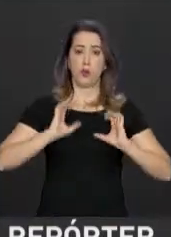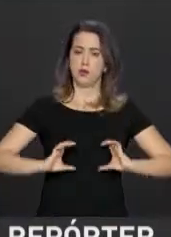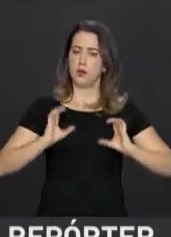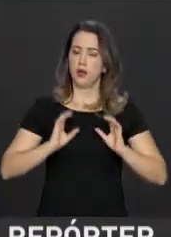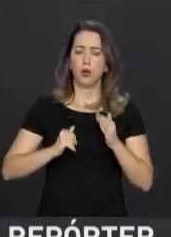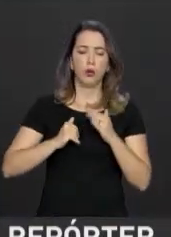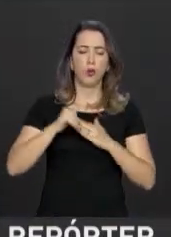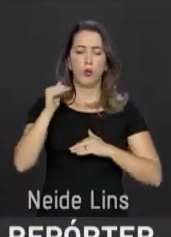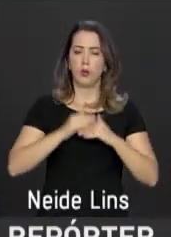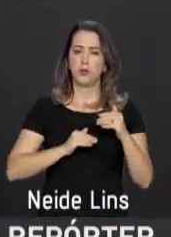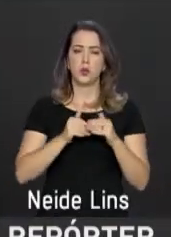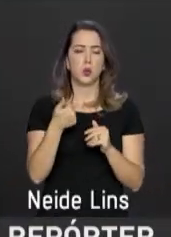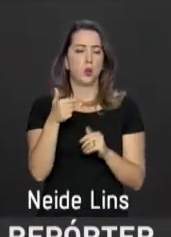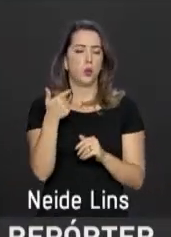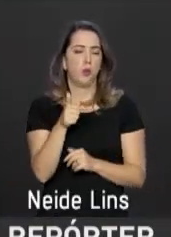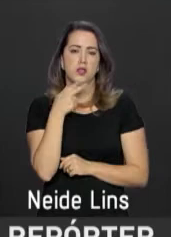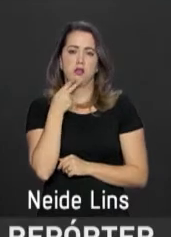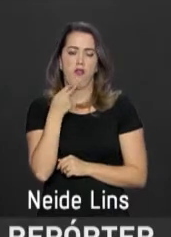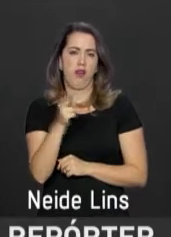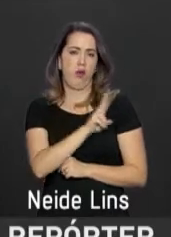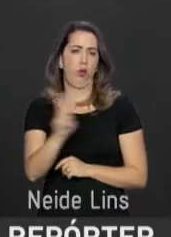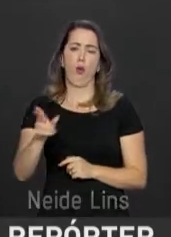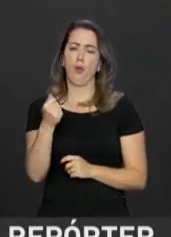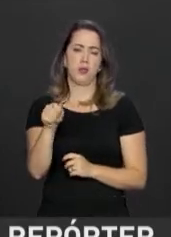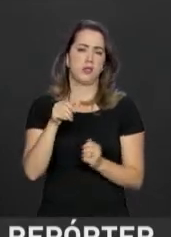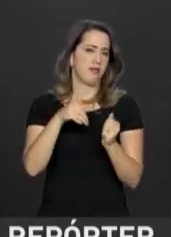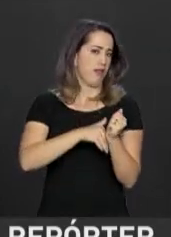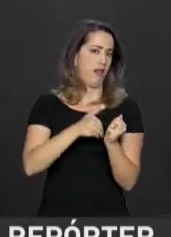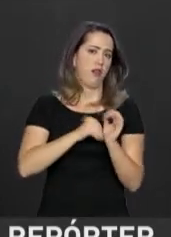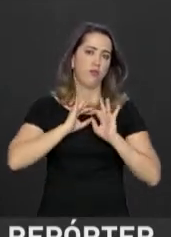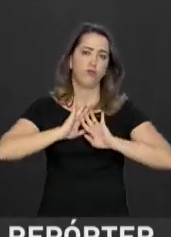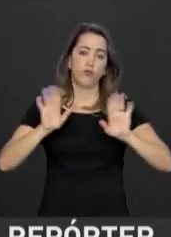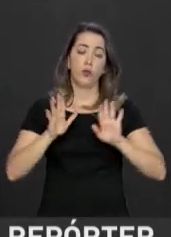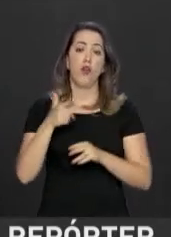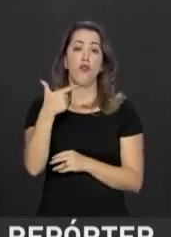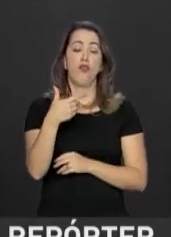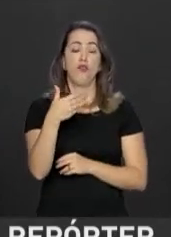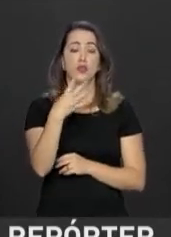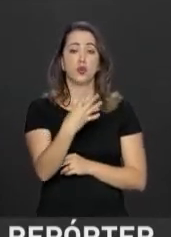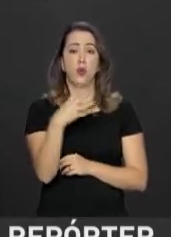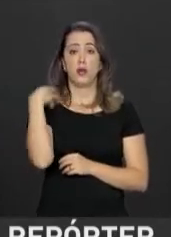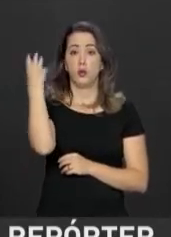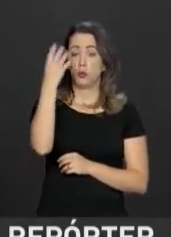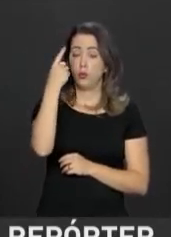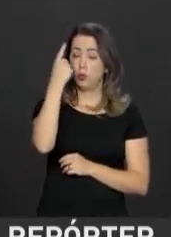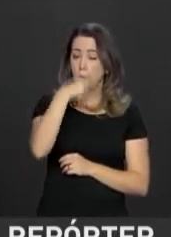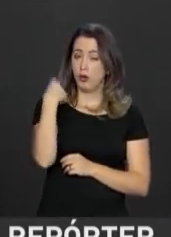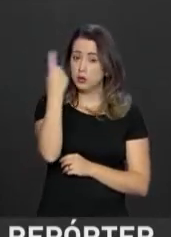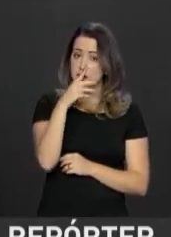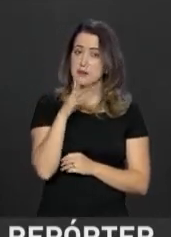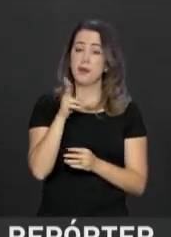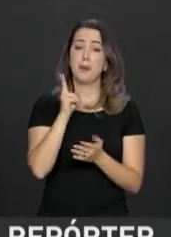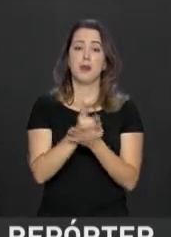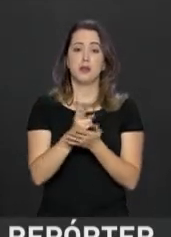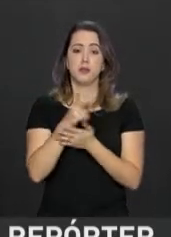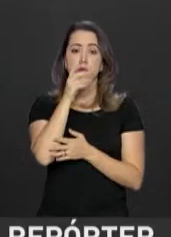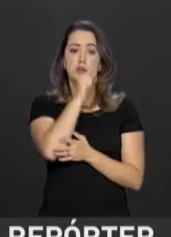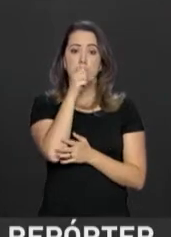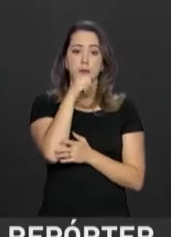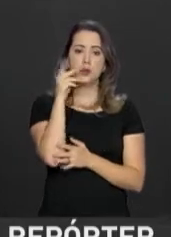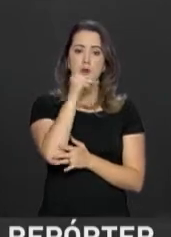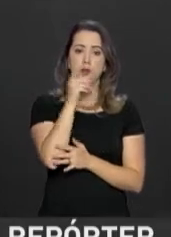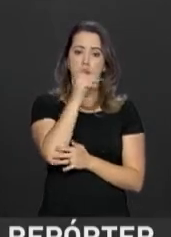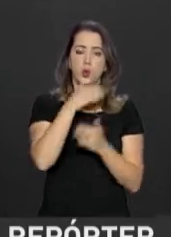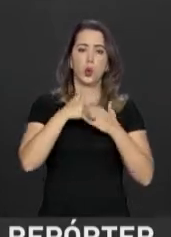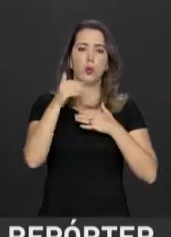precisa se identificar o atendimento funciona 24 horas inclusive aos finais de semana ea ligação pode ser feita de qualquer